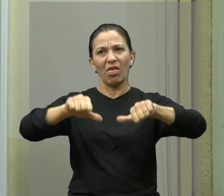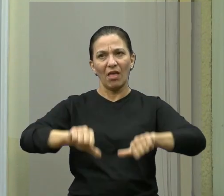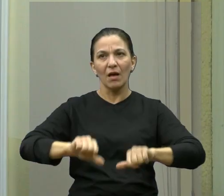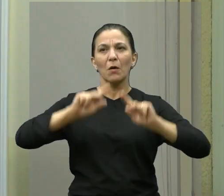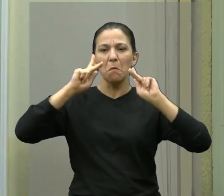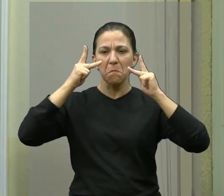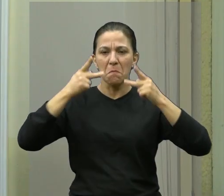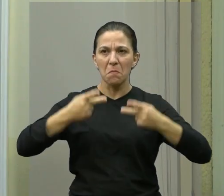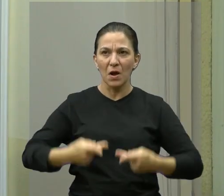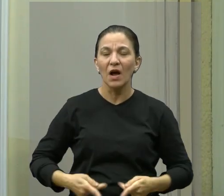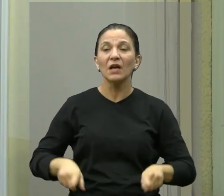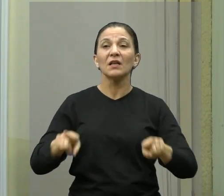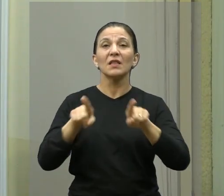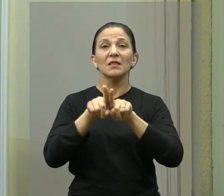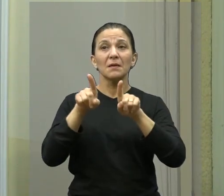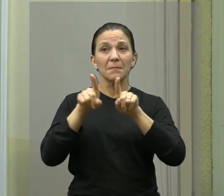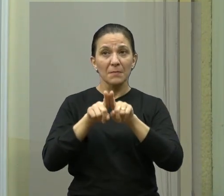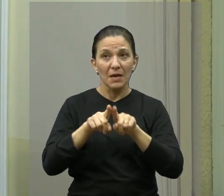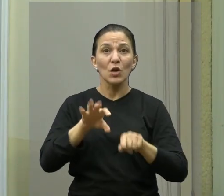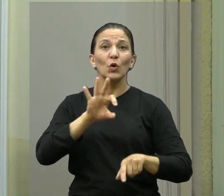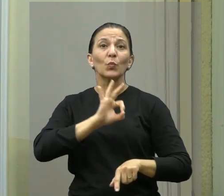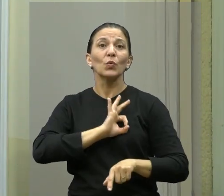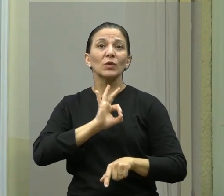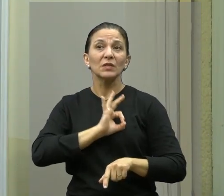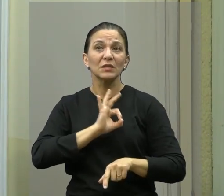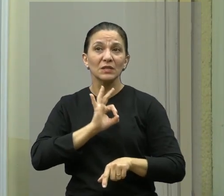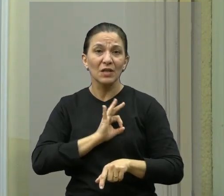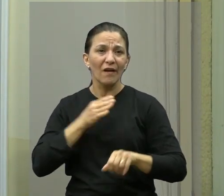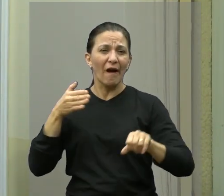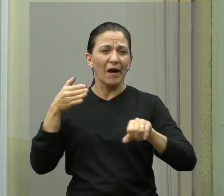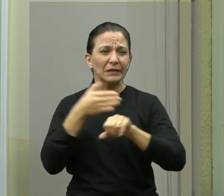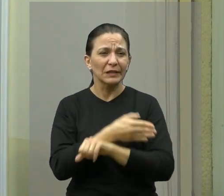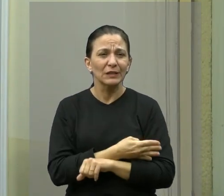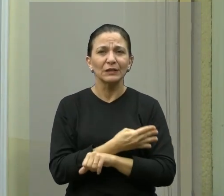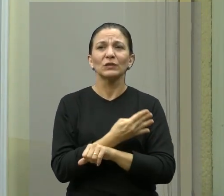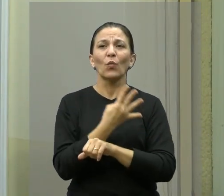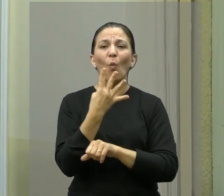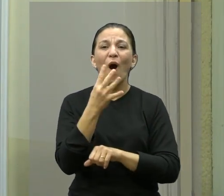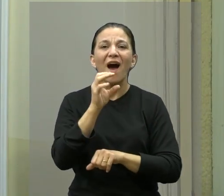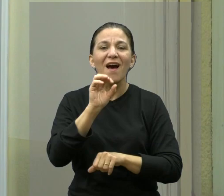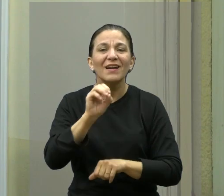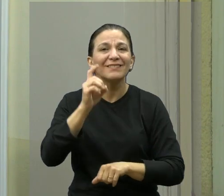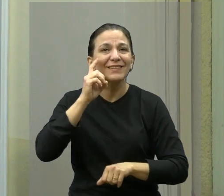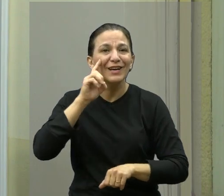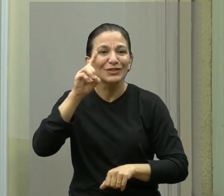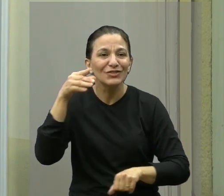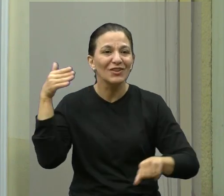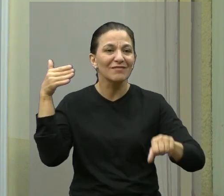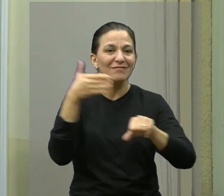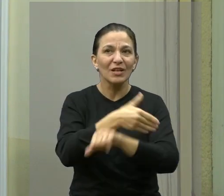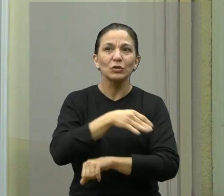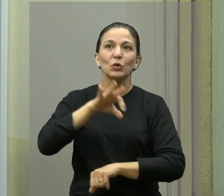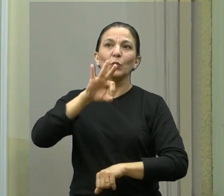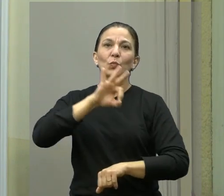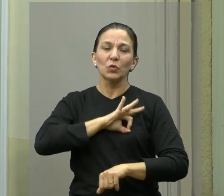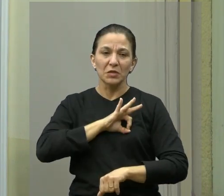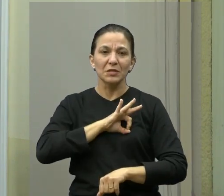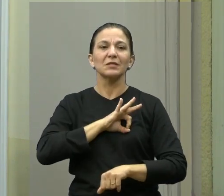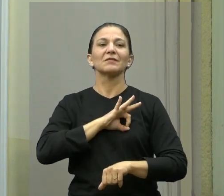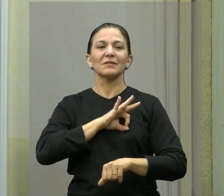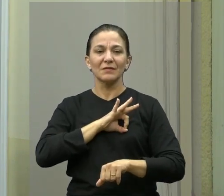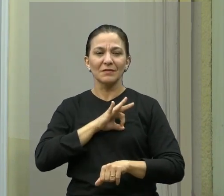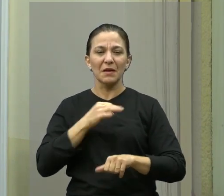Chorei também pelo depoimento da mãe de um dos policiais que tinha ingressado há menos de 40 dias e foi colocado em